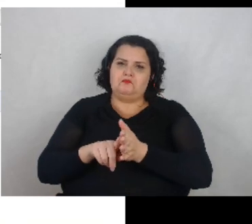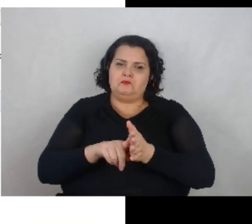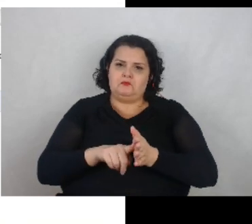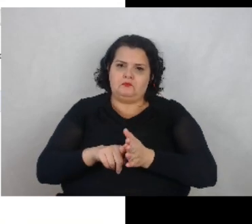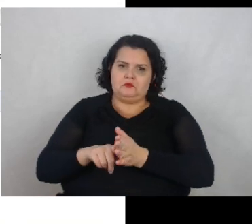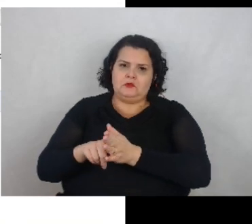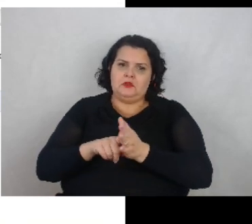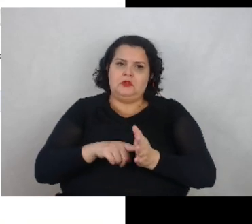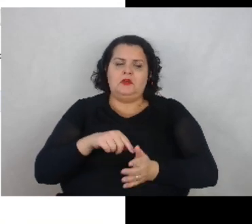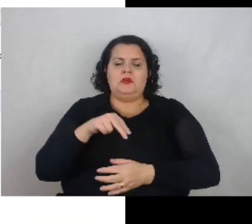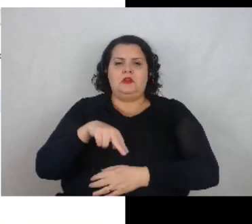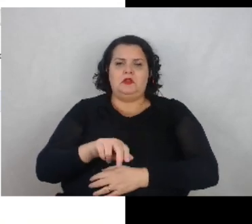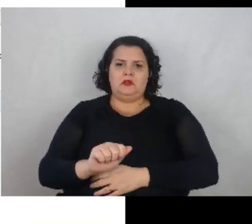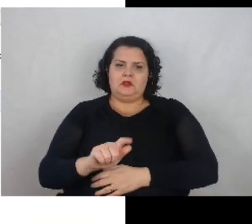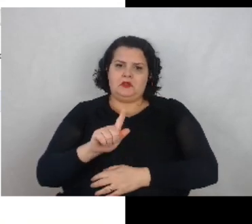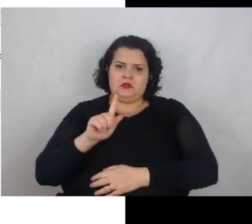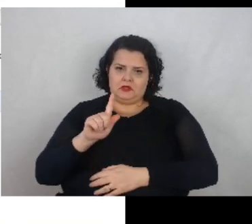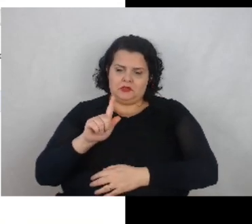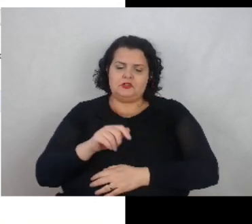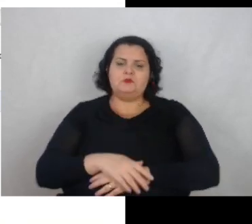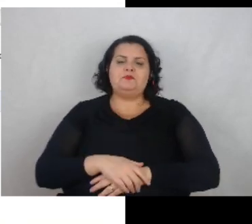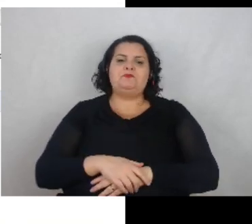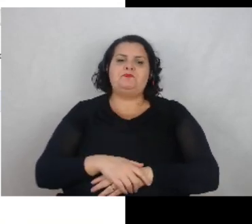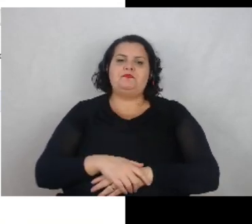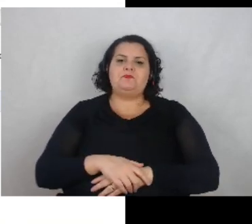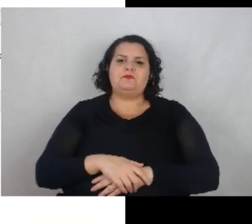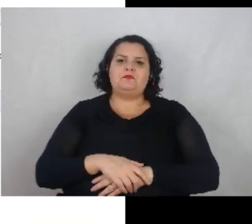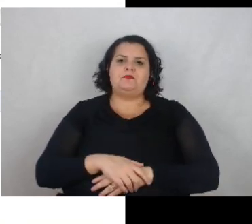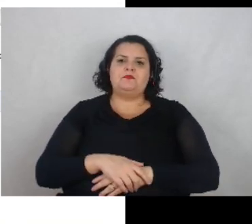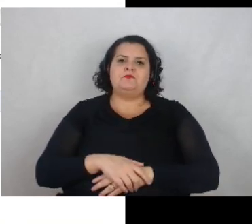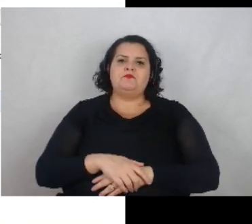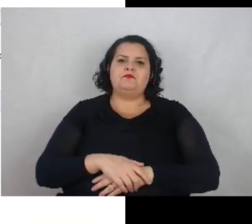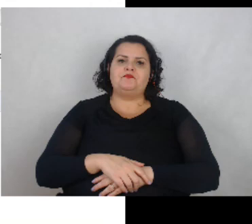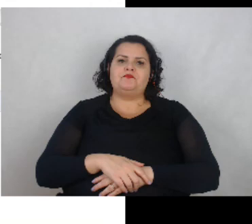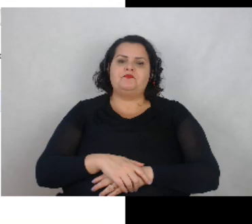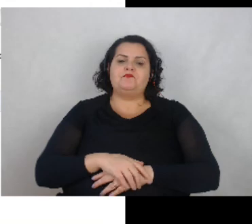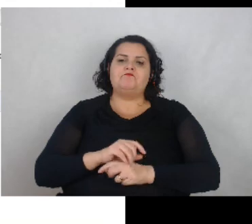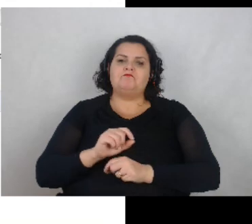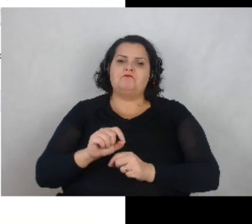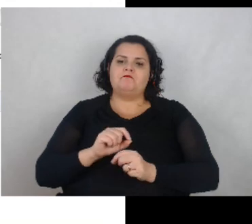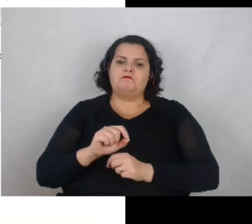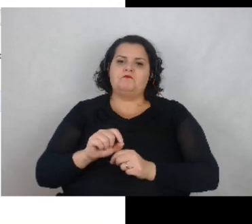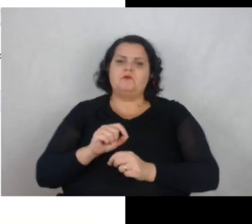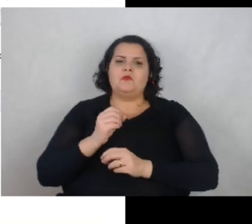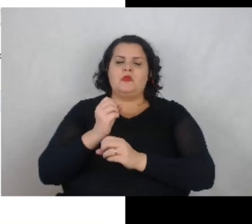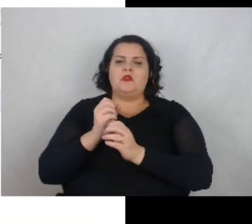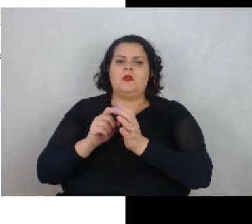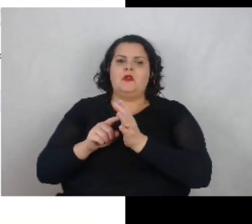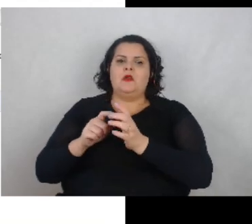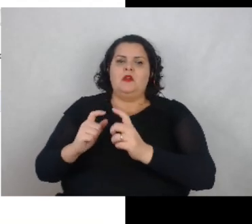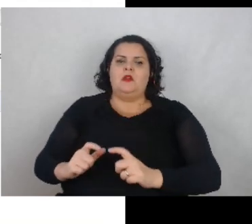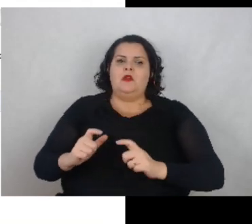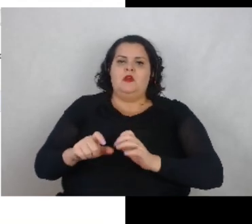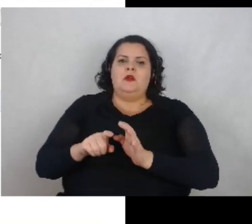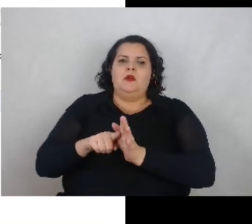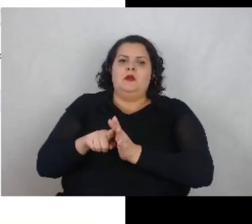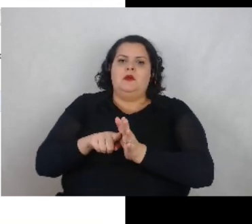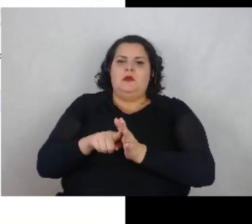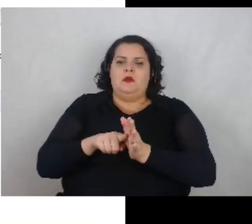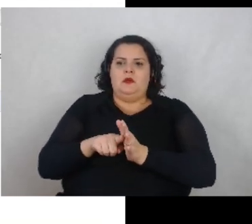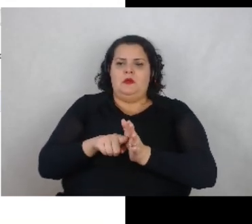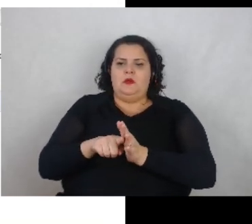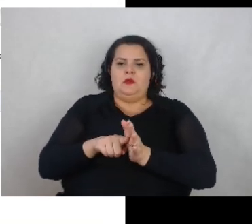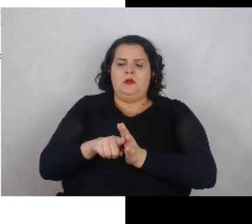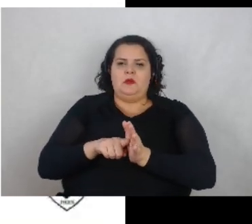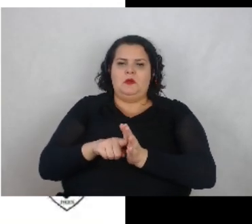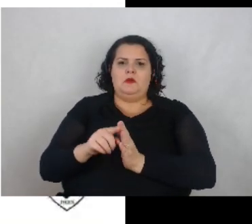através do banco de dados do Clinical Trials, em que ele já está em fase 4 para o tratamento da